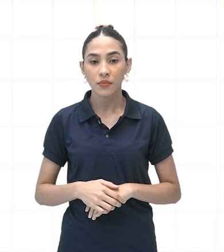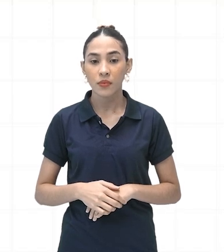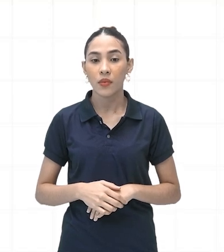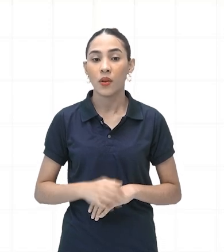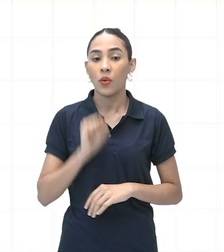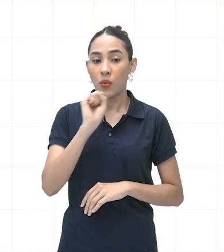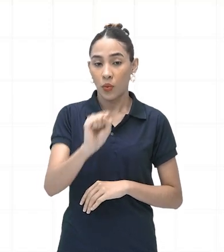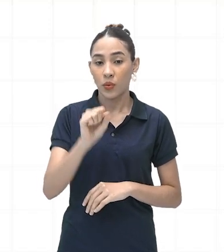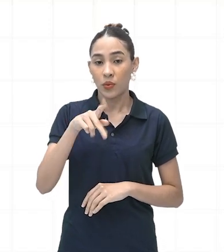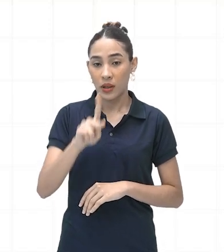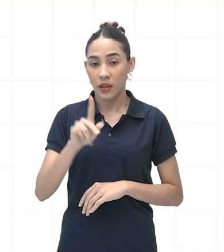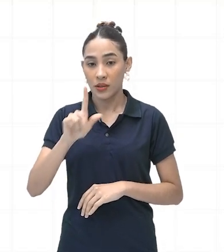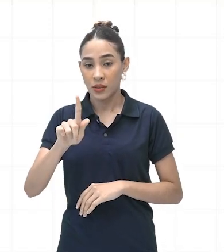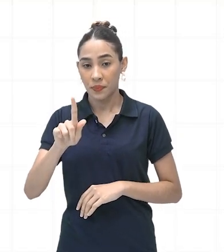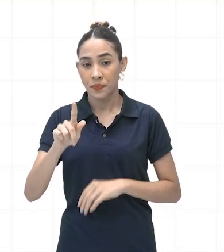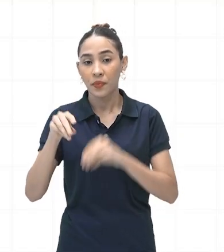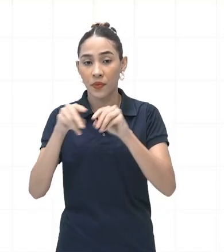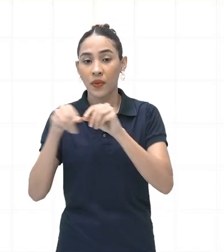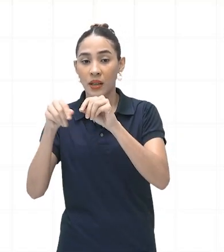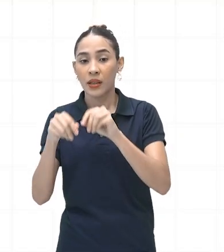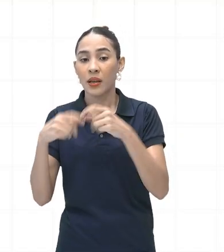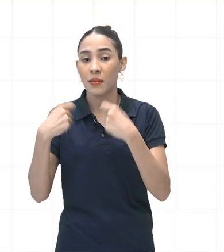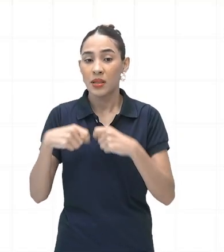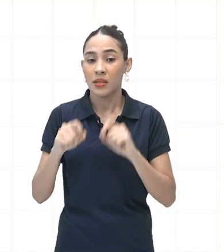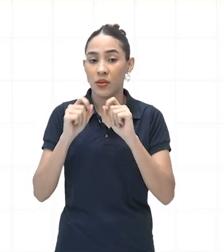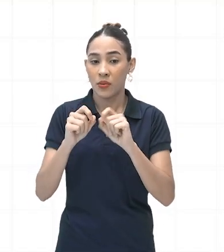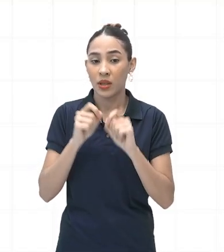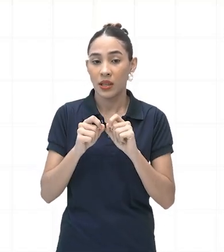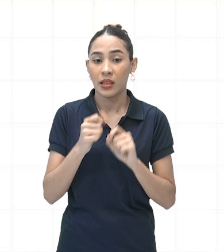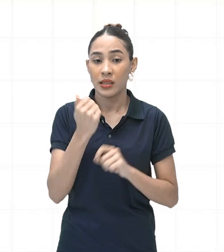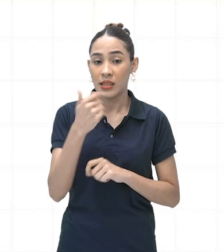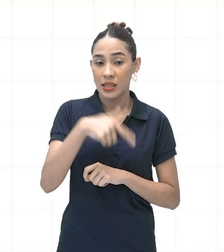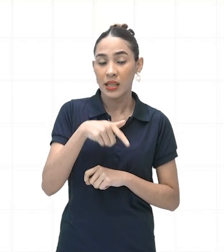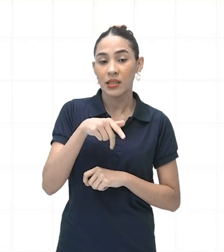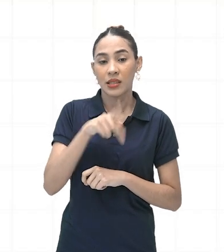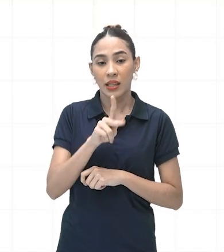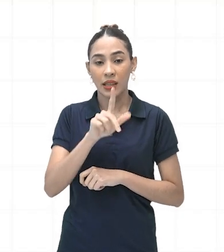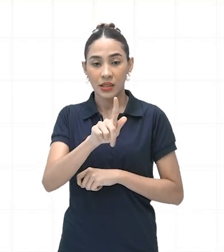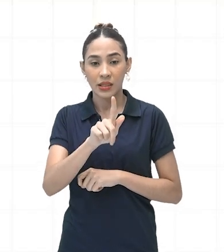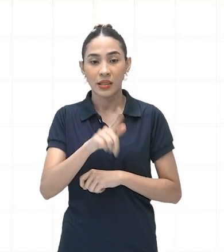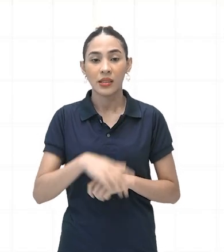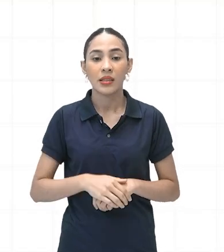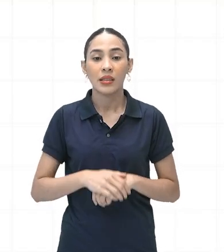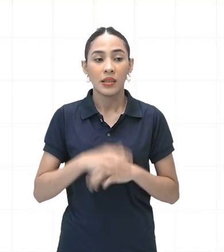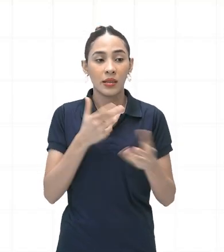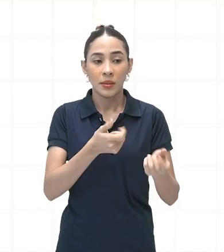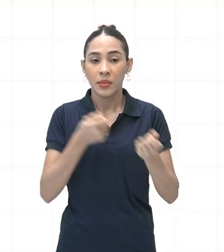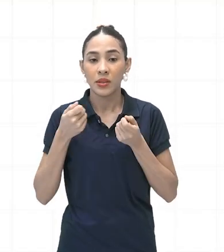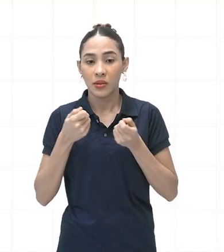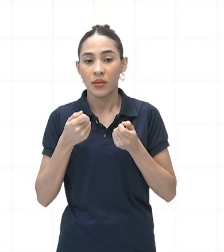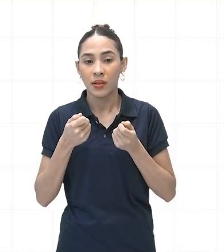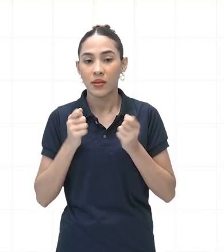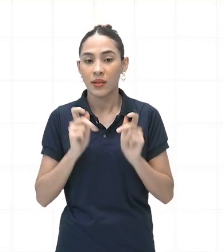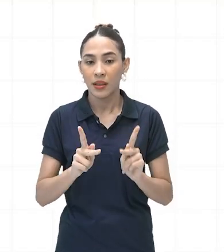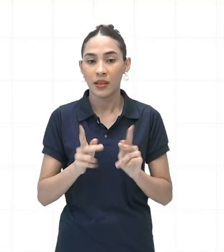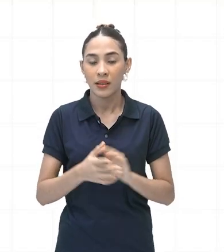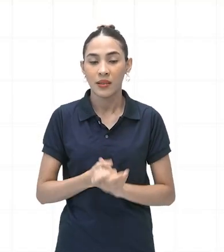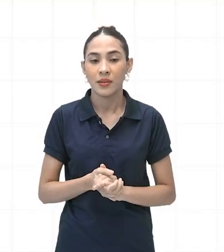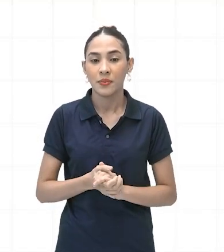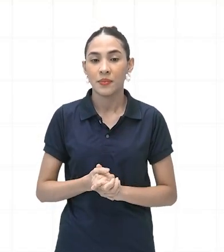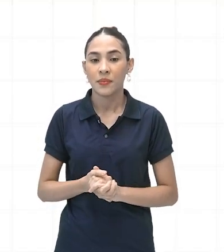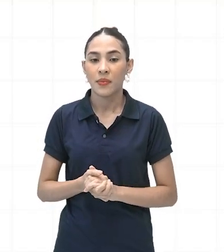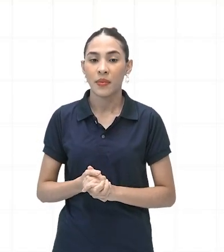8 quilos de mandioca, de farinha, eu preciso de 17 quilogramas de mandioca. Tudo bem?